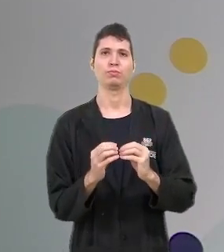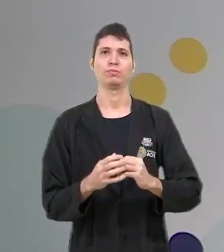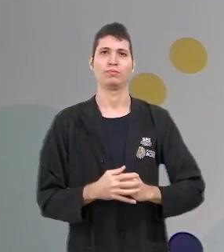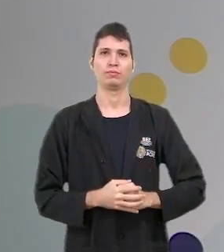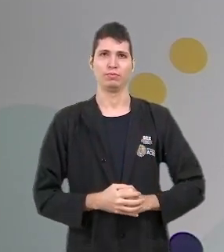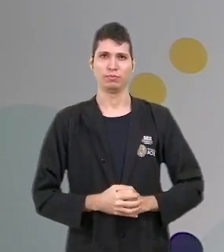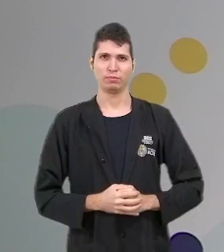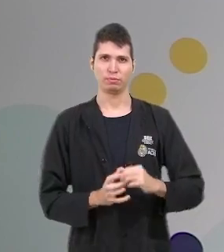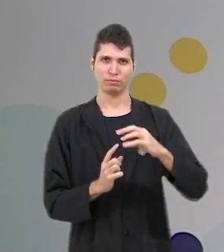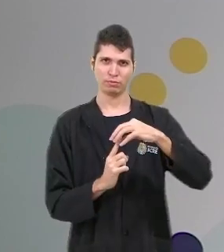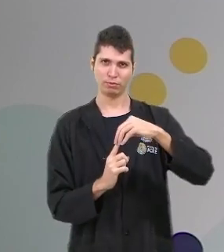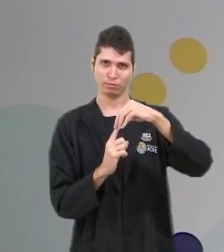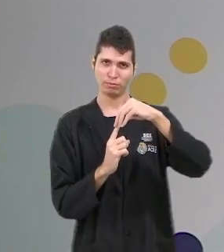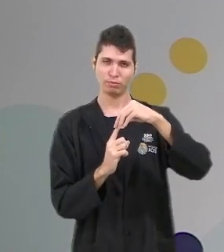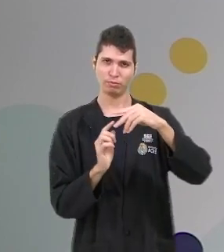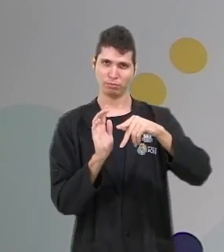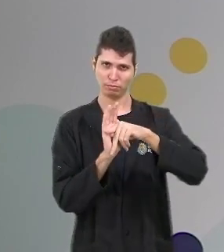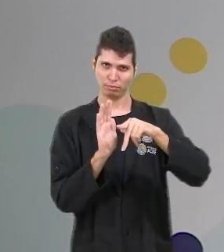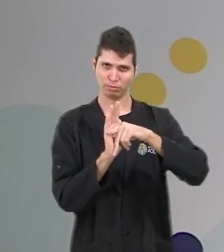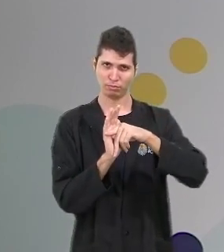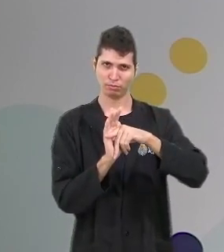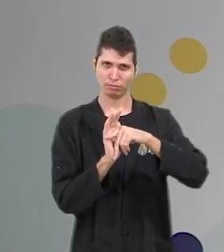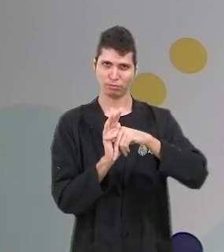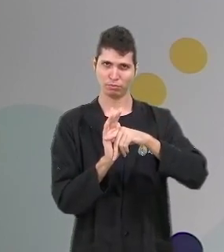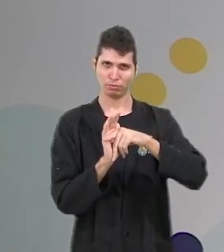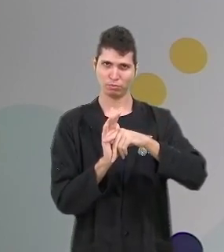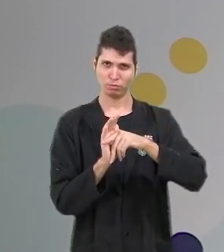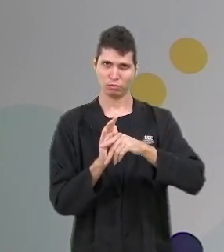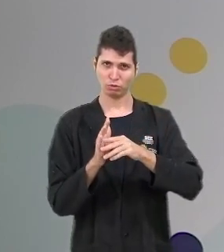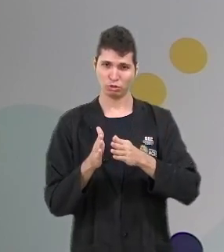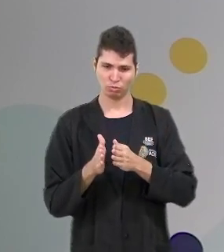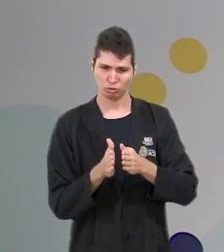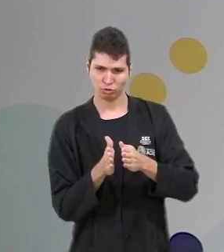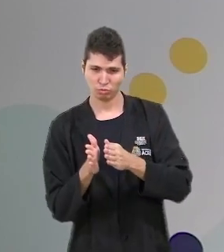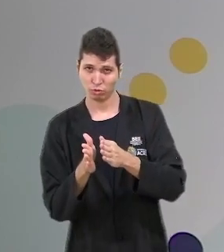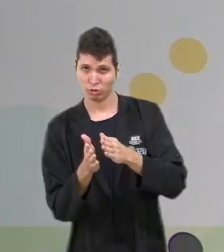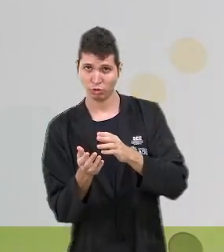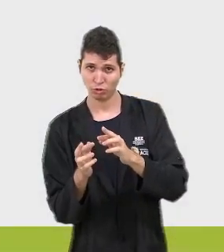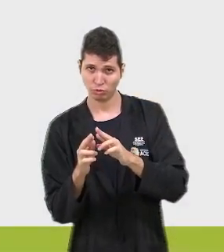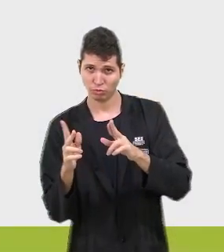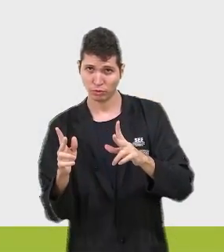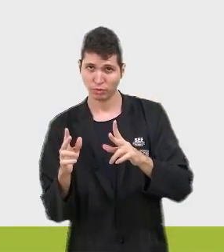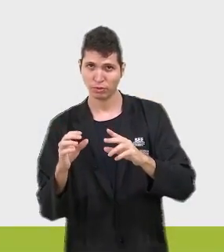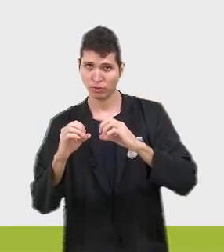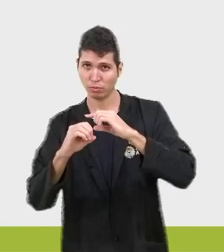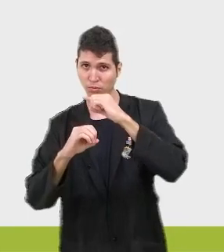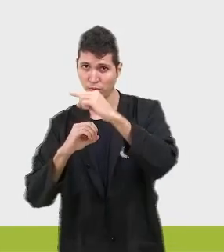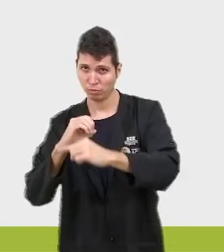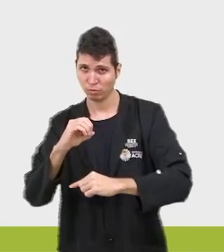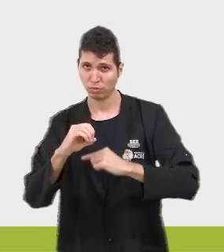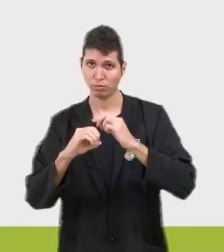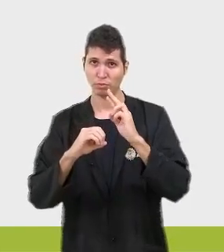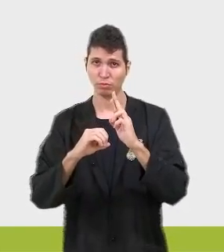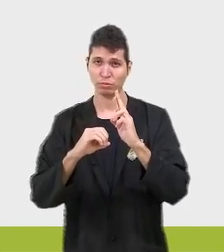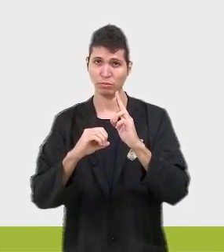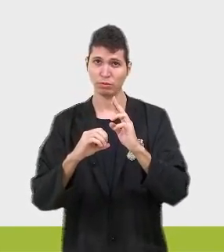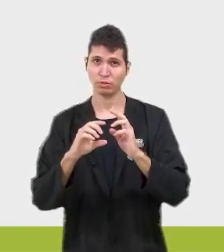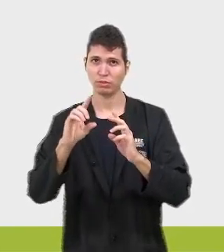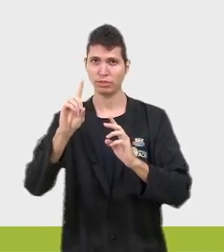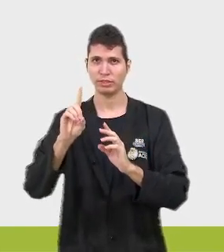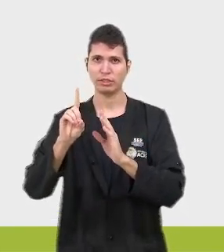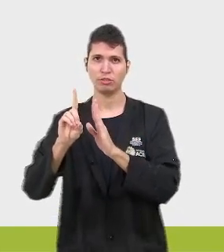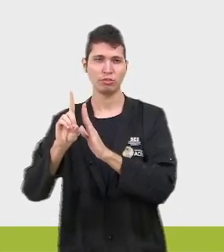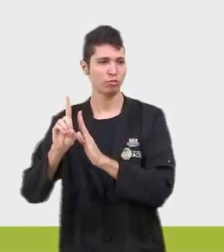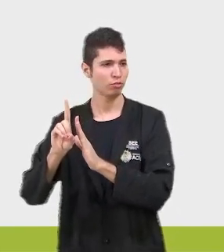a única propriedade que vai ter uma direção oposta aí vai ser o raio atômico, que vai ser da direita